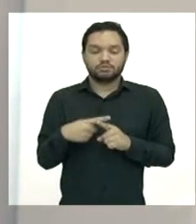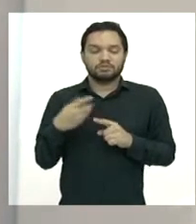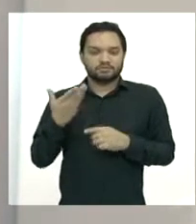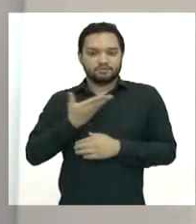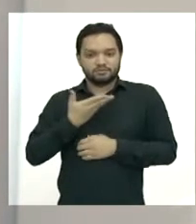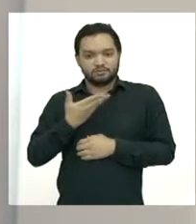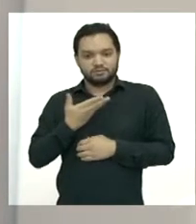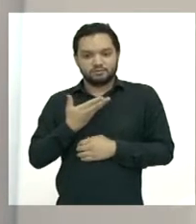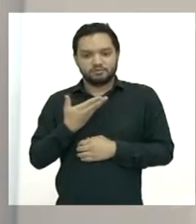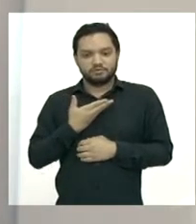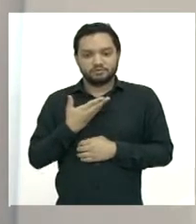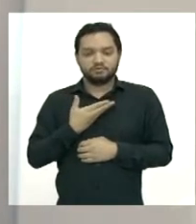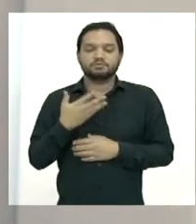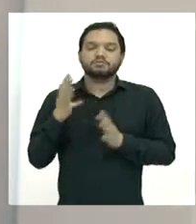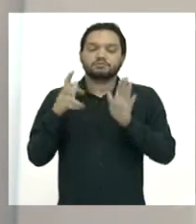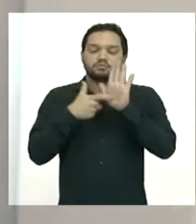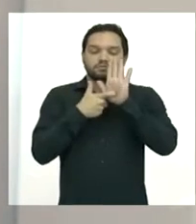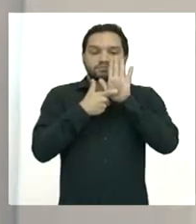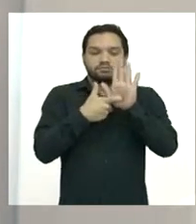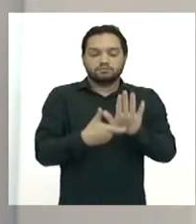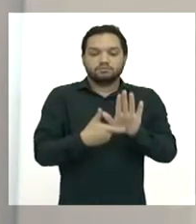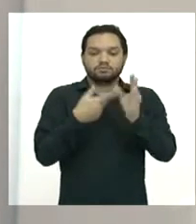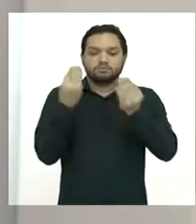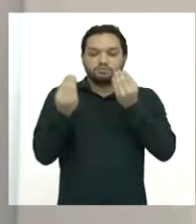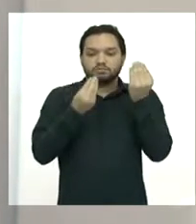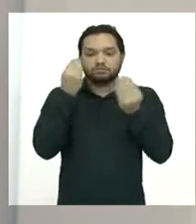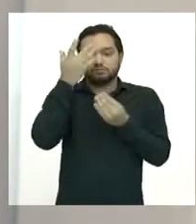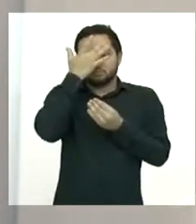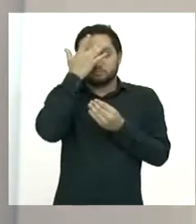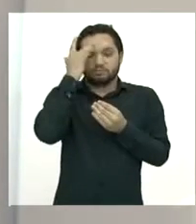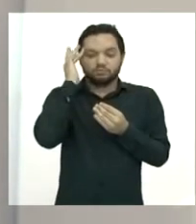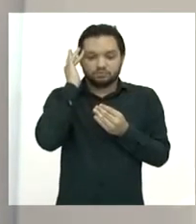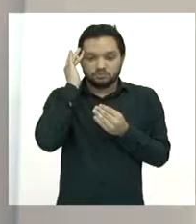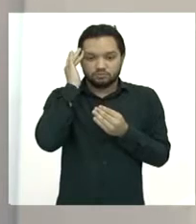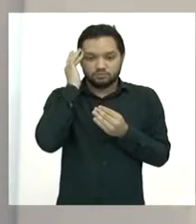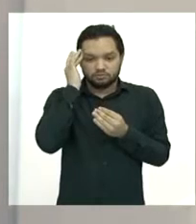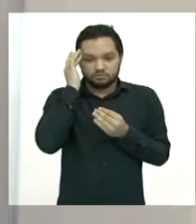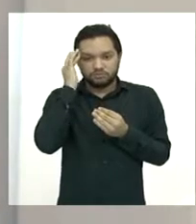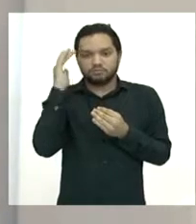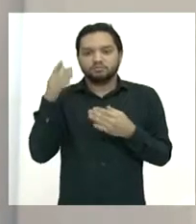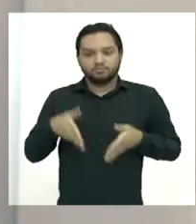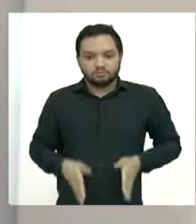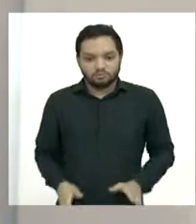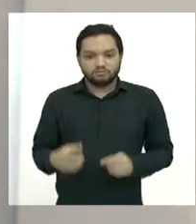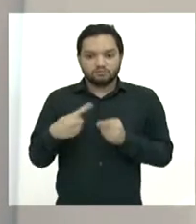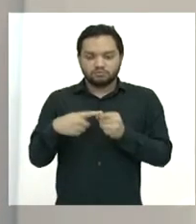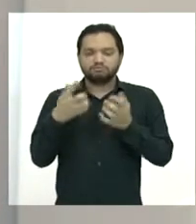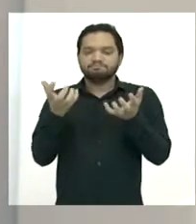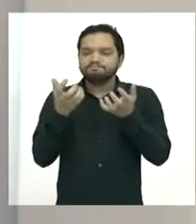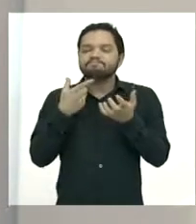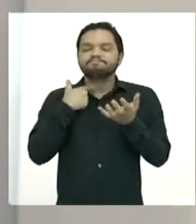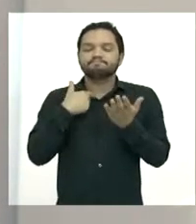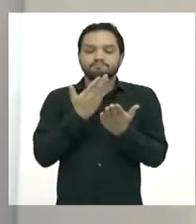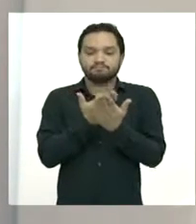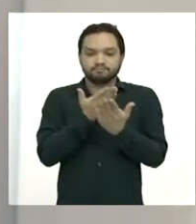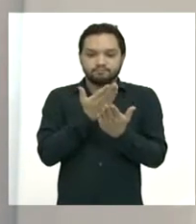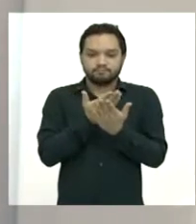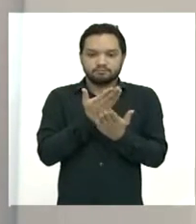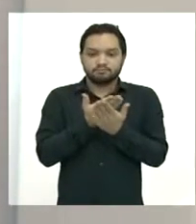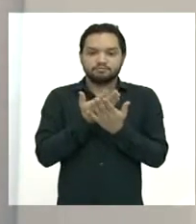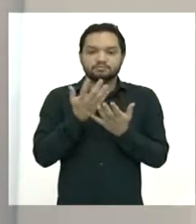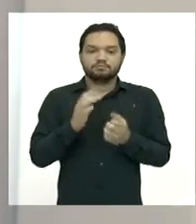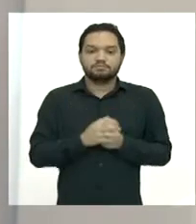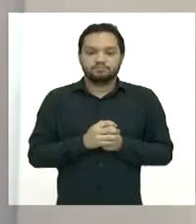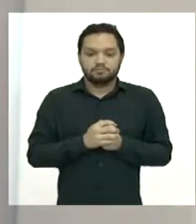e mostrar como uma pessoa realmente que sai do interior, que quer estudar, que quer trilhar um caminho, fazer